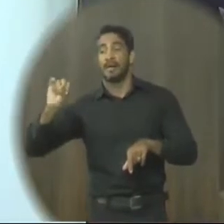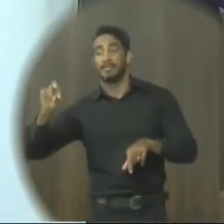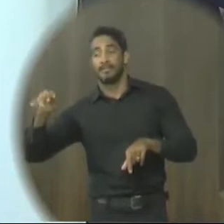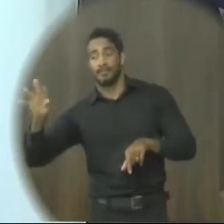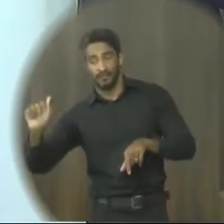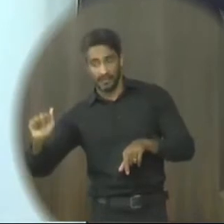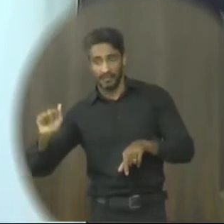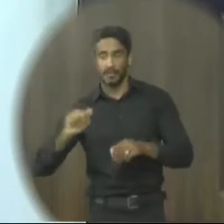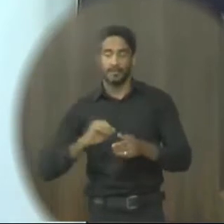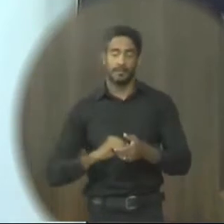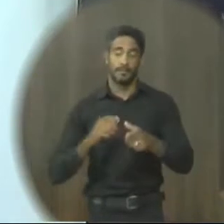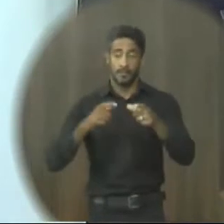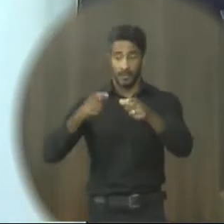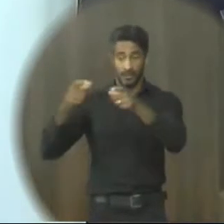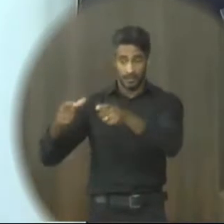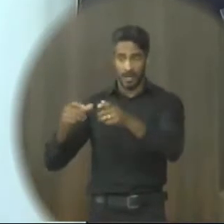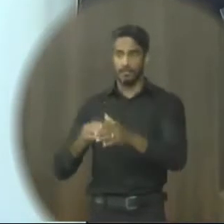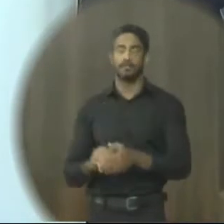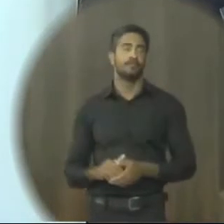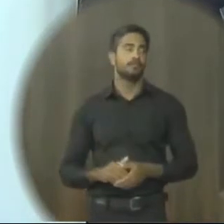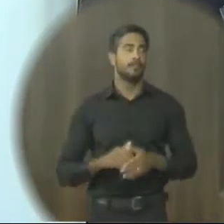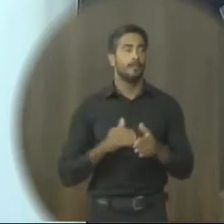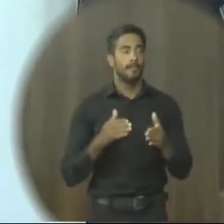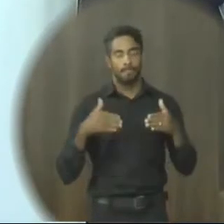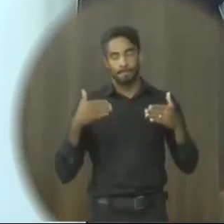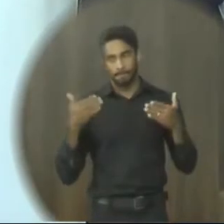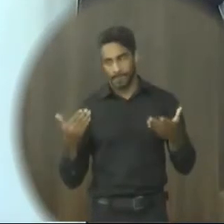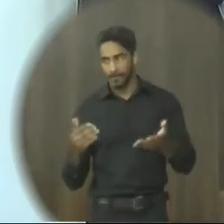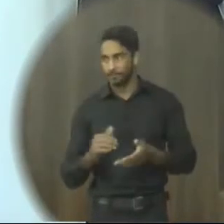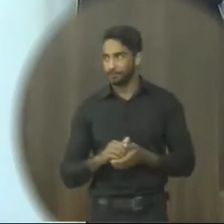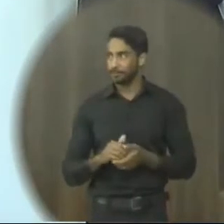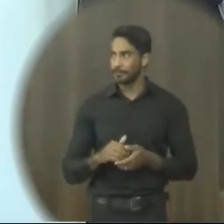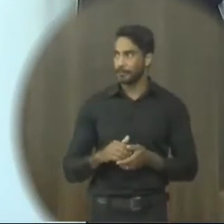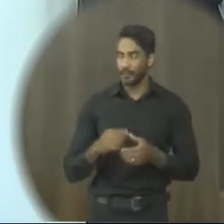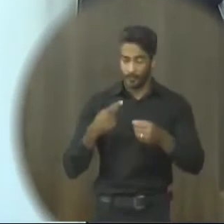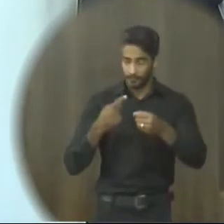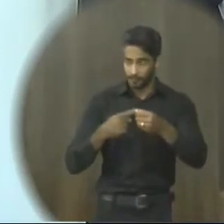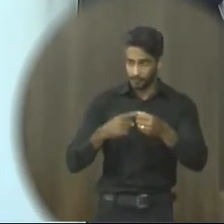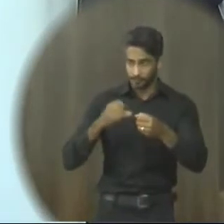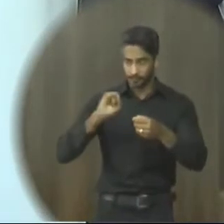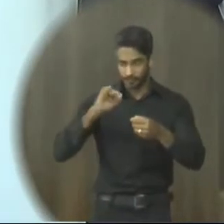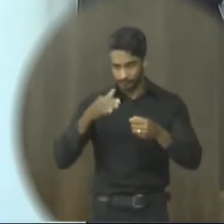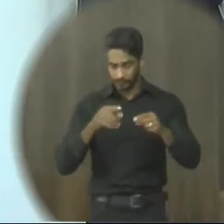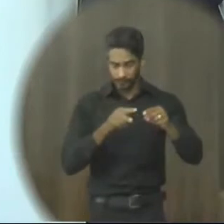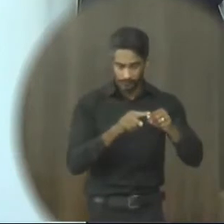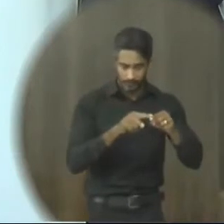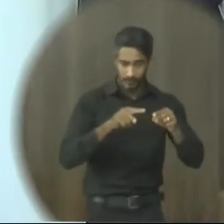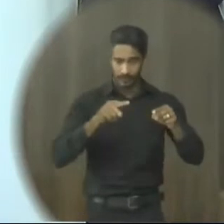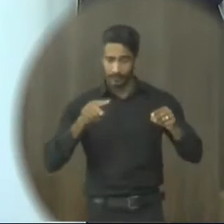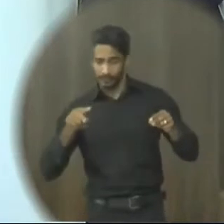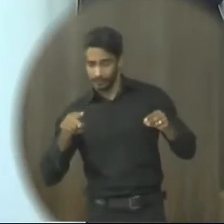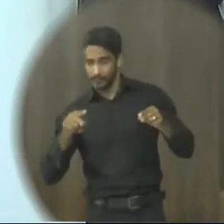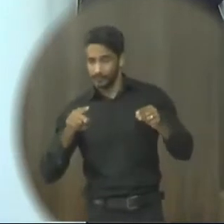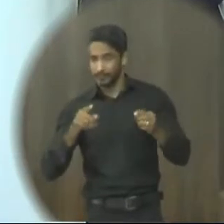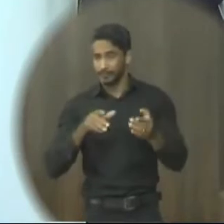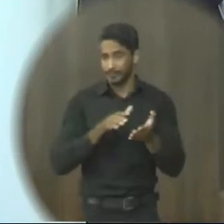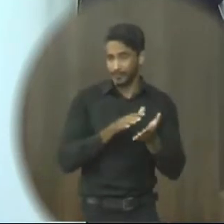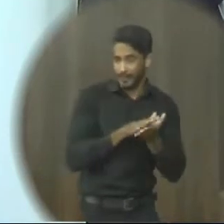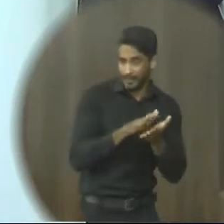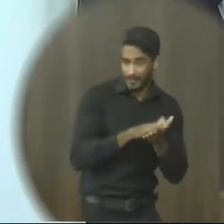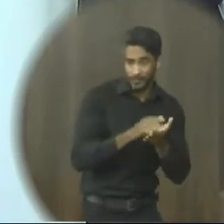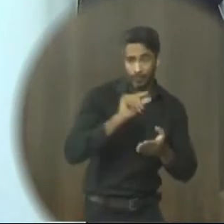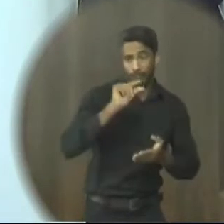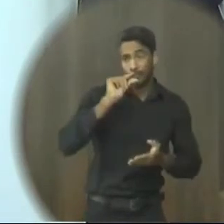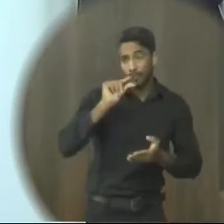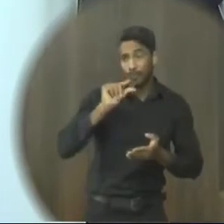Obrigado. Como eu disse no início, né, nós, município de Janaúba, ao longo dos anos, aí, investiu muito pouco na parte de drenagem, muito